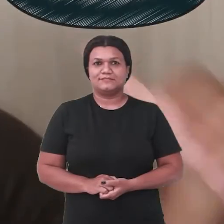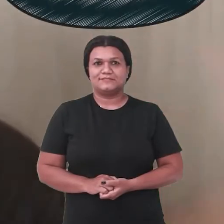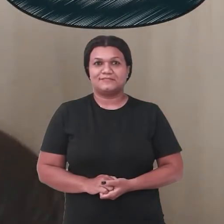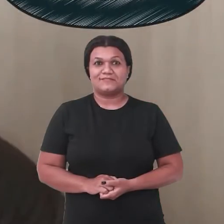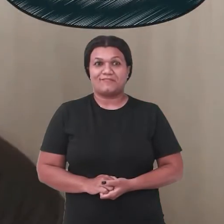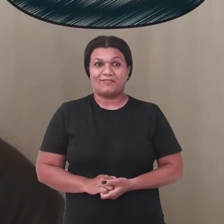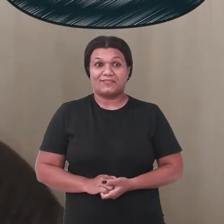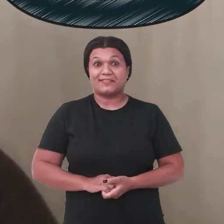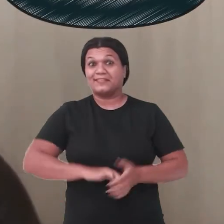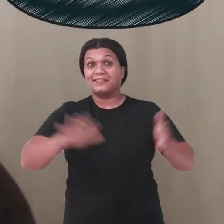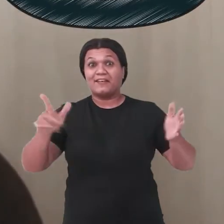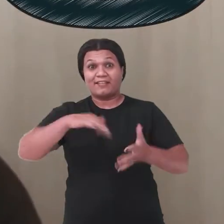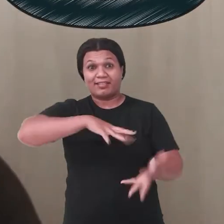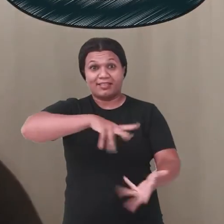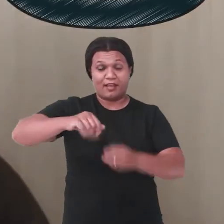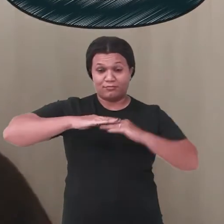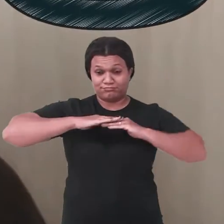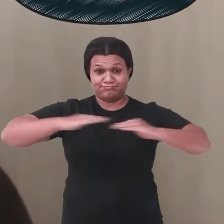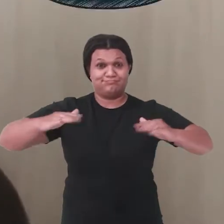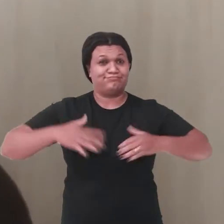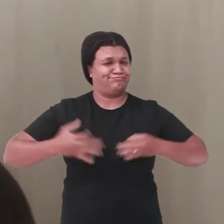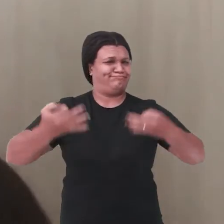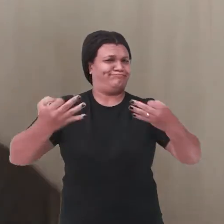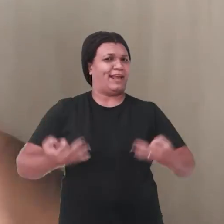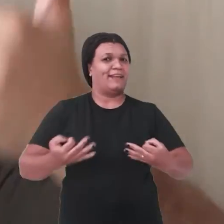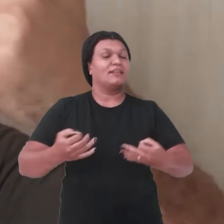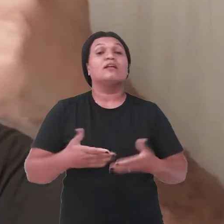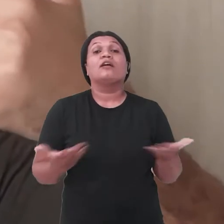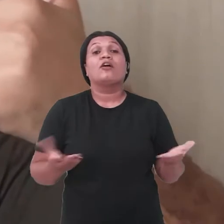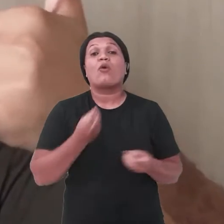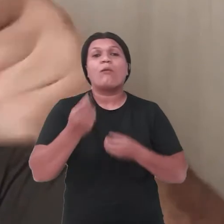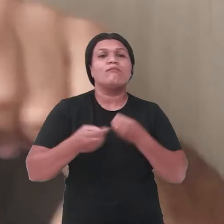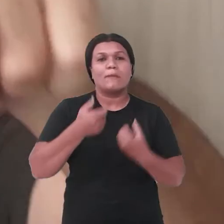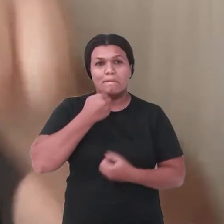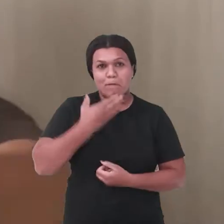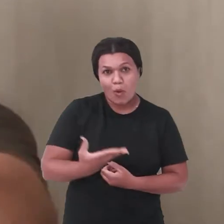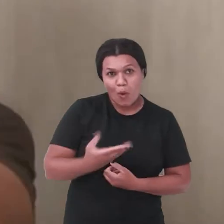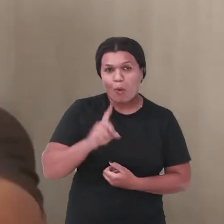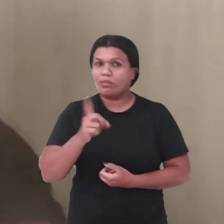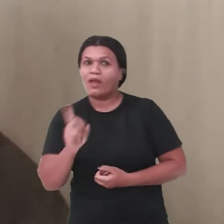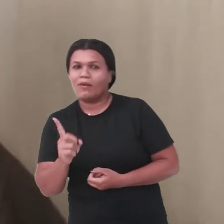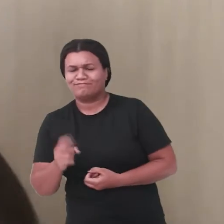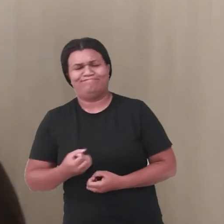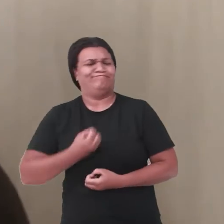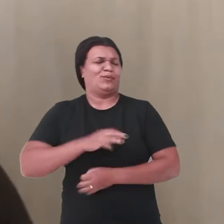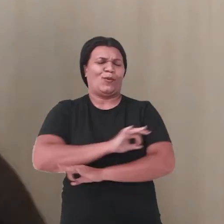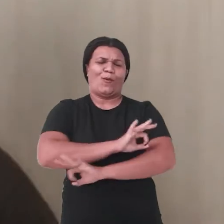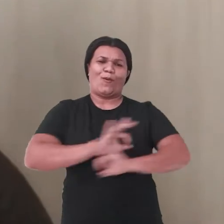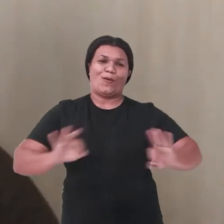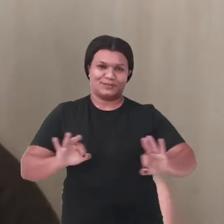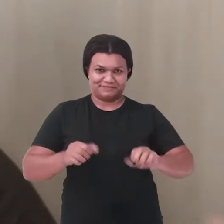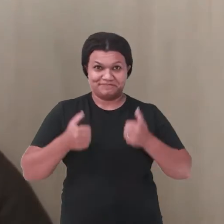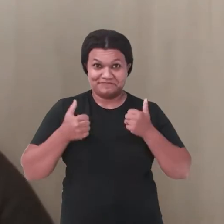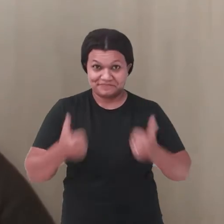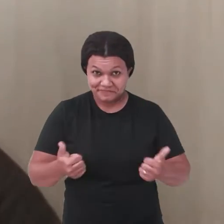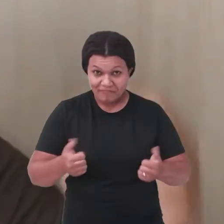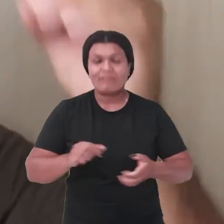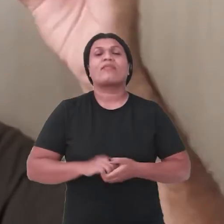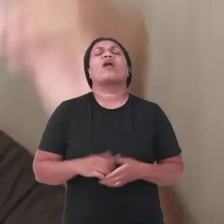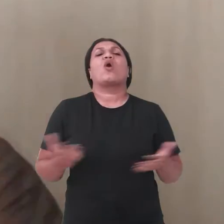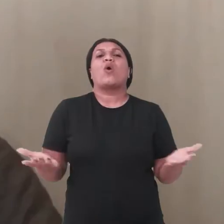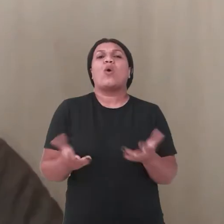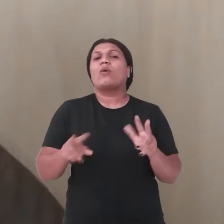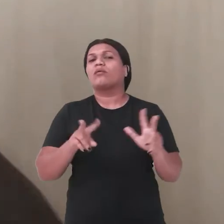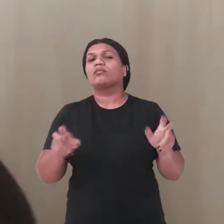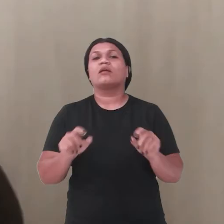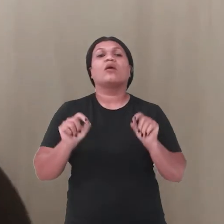Fala, meus terraplanistas prediletos! E aí, como é que vocês estão? Bom ou não bom? Bom demais da conta, né? Bom, o nosso papo hoje é sobre